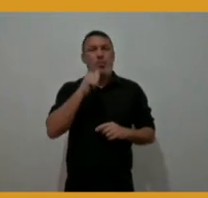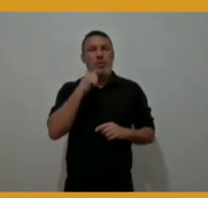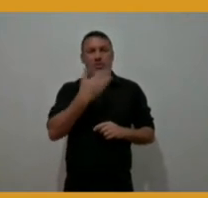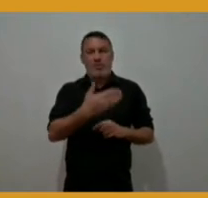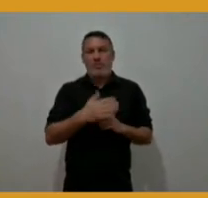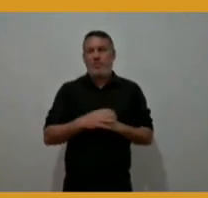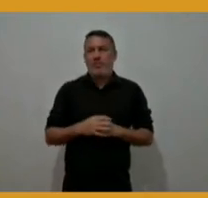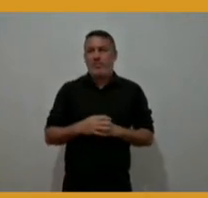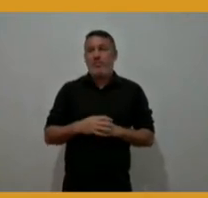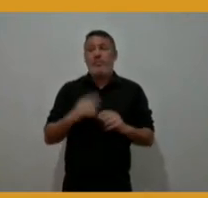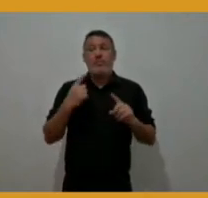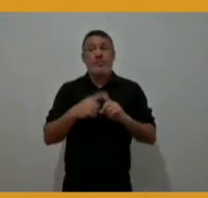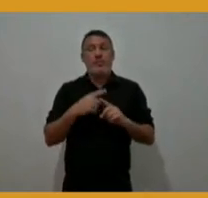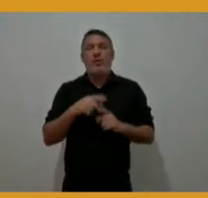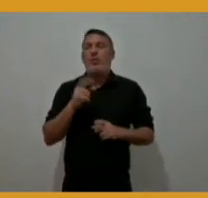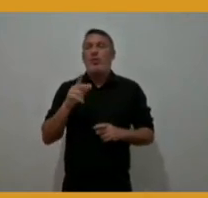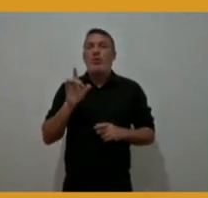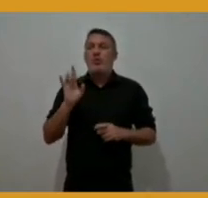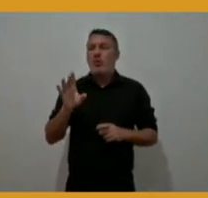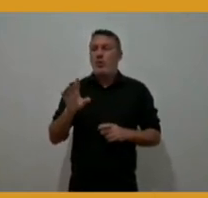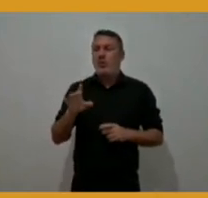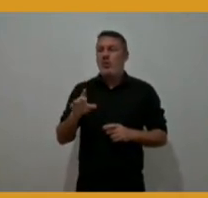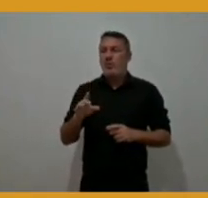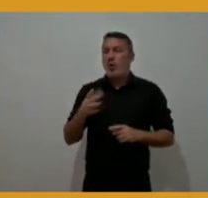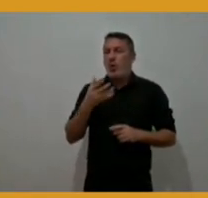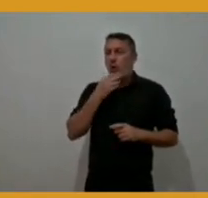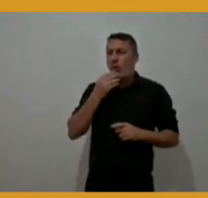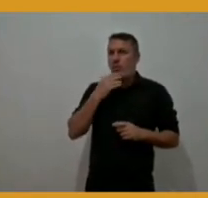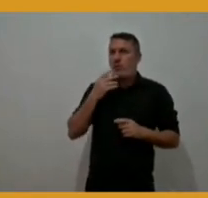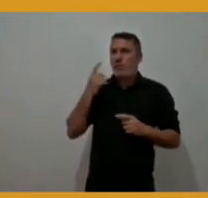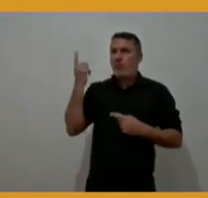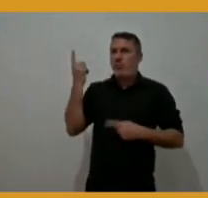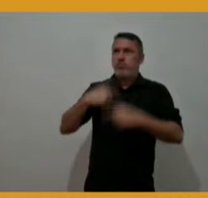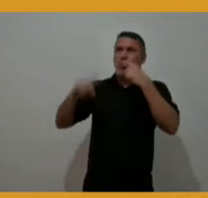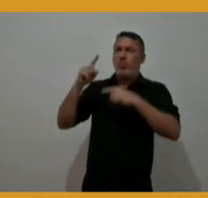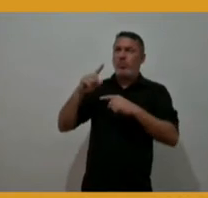não foram só os homens que alavancaram o nosso desenvolvimento.